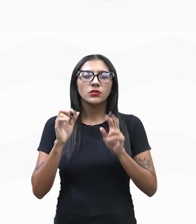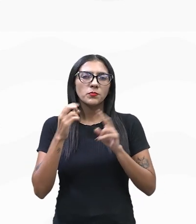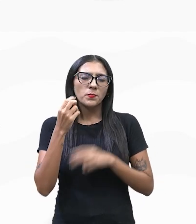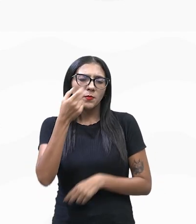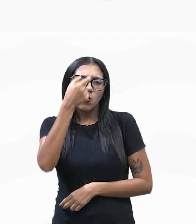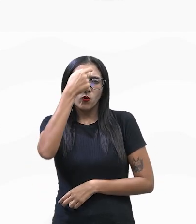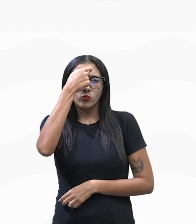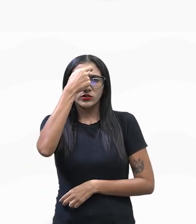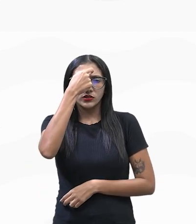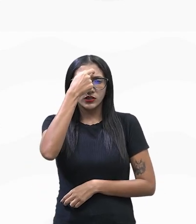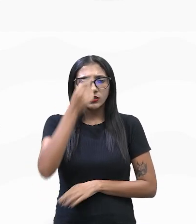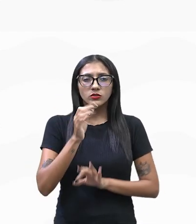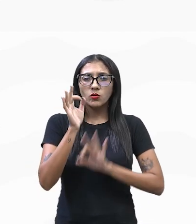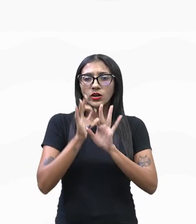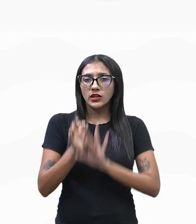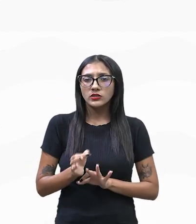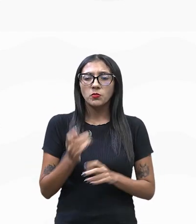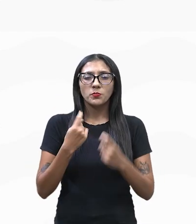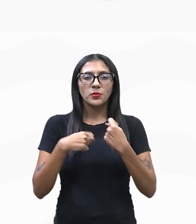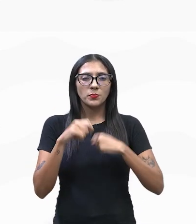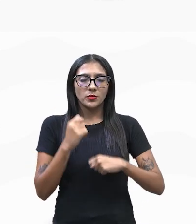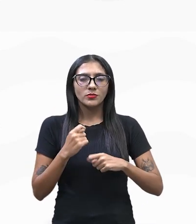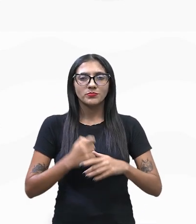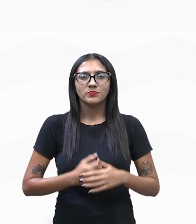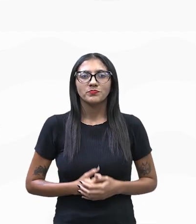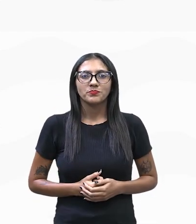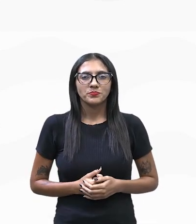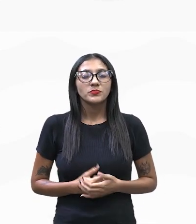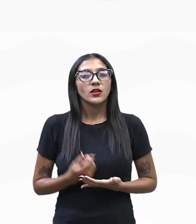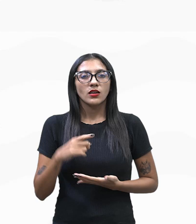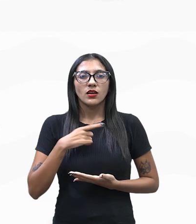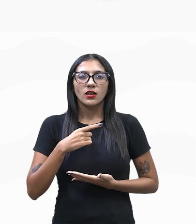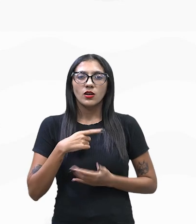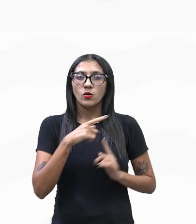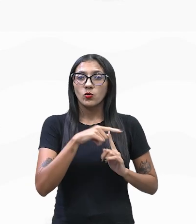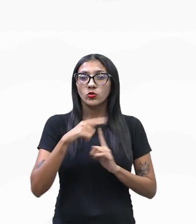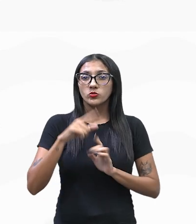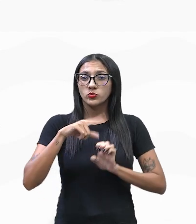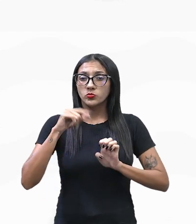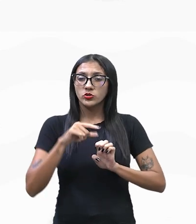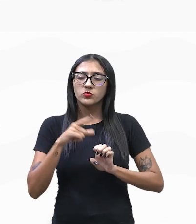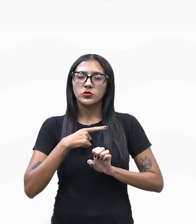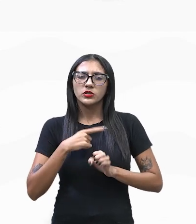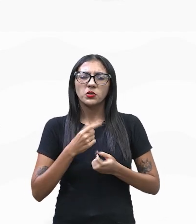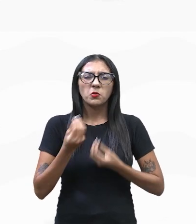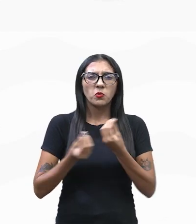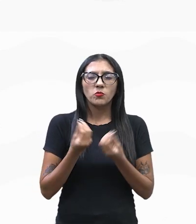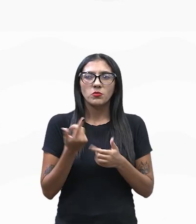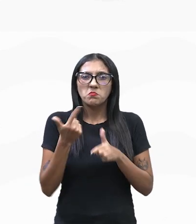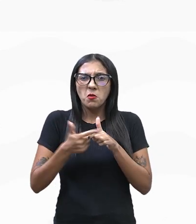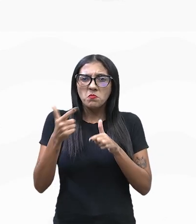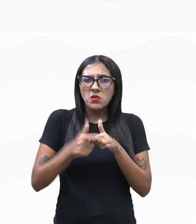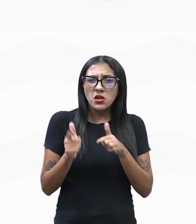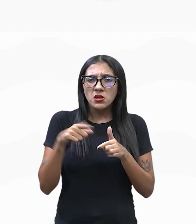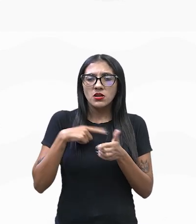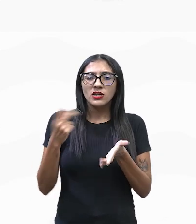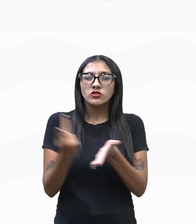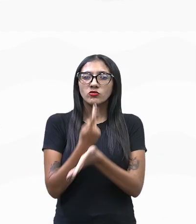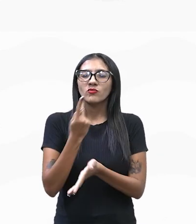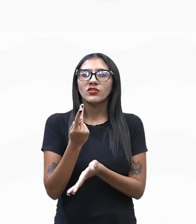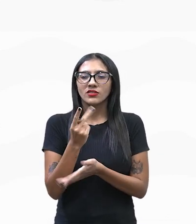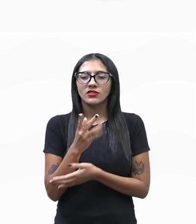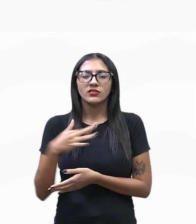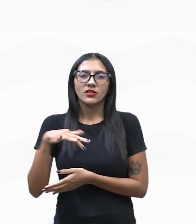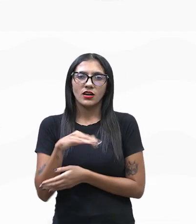sustentabilidade financeira. É uma forma de empreendedorismo que se concentra em resolver problemas